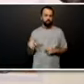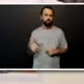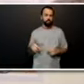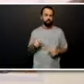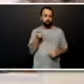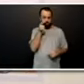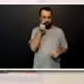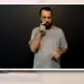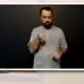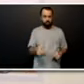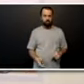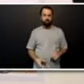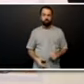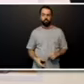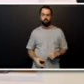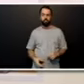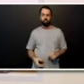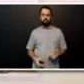Observem.